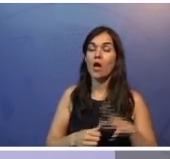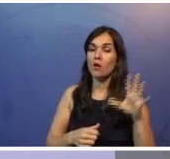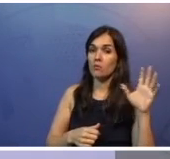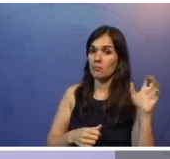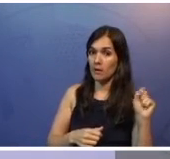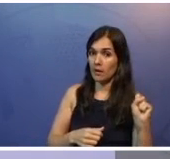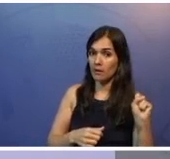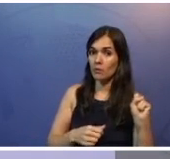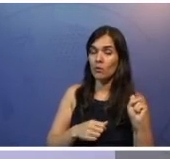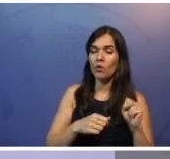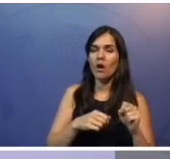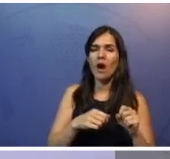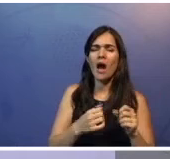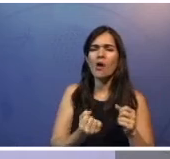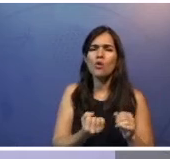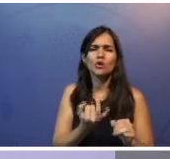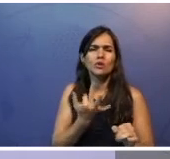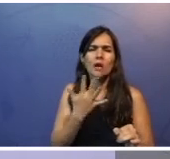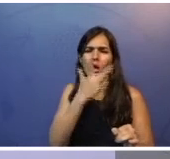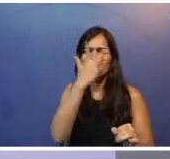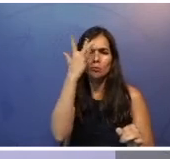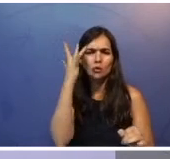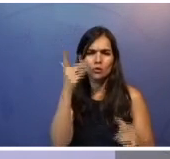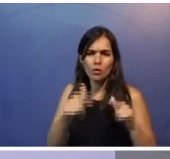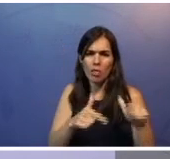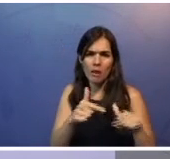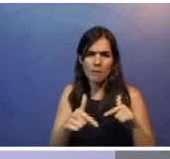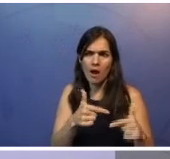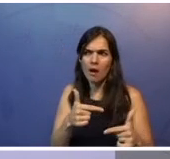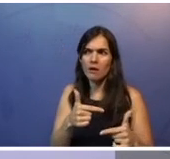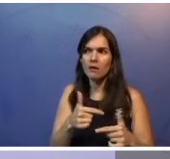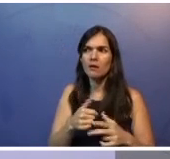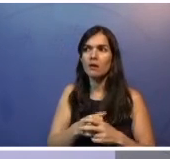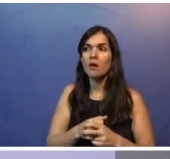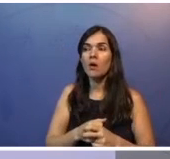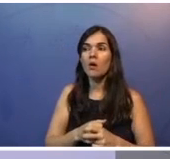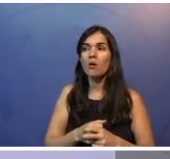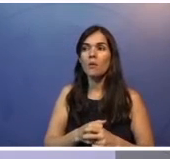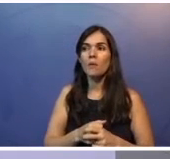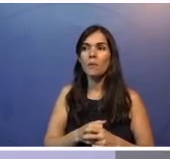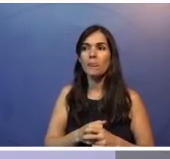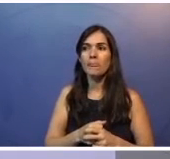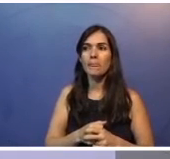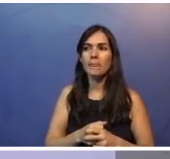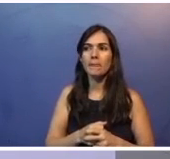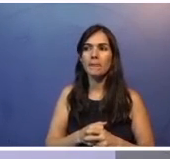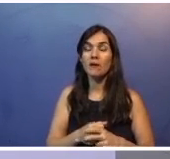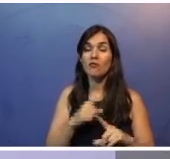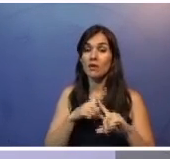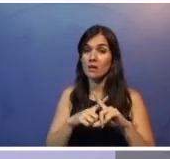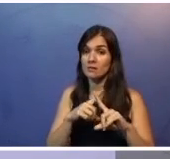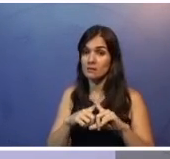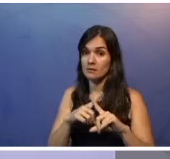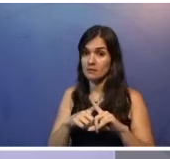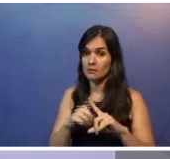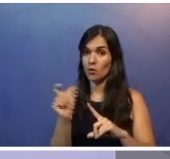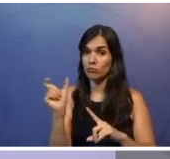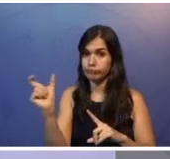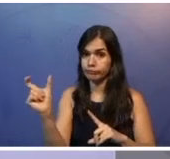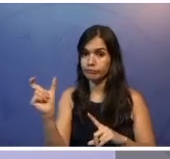vezes o ponto médio dos falares tão 14.250 está aqui